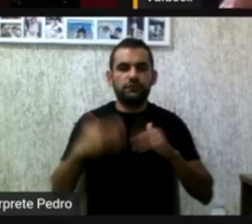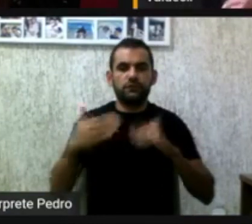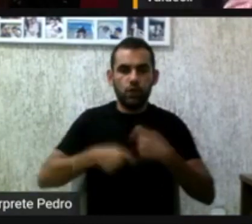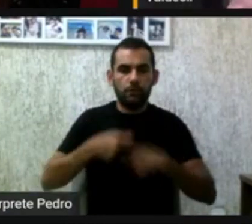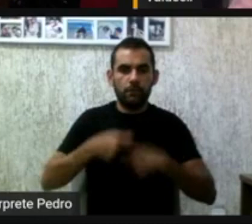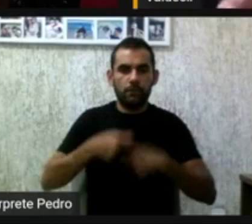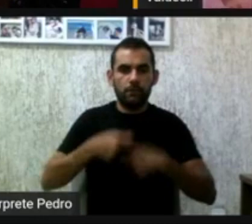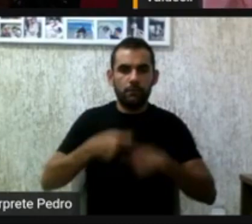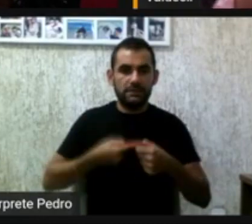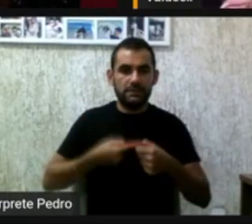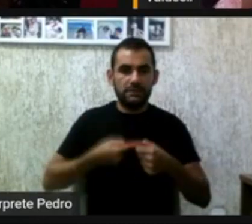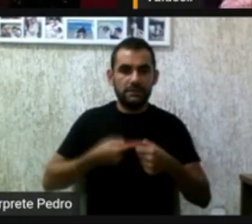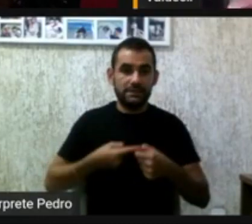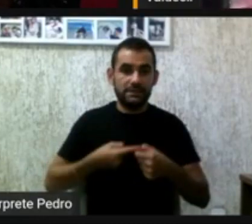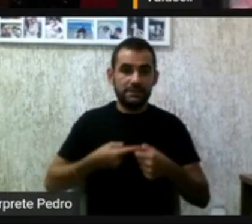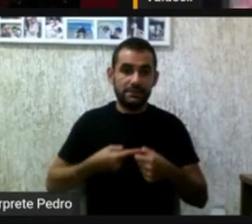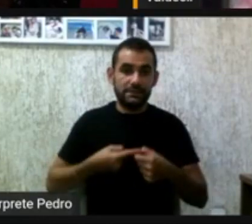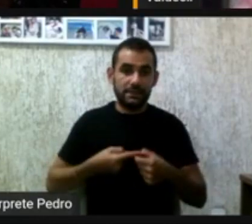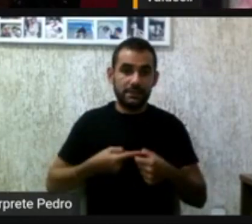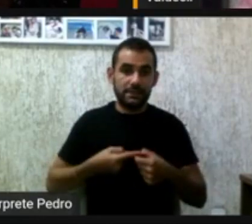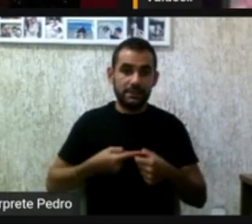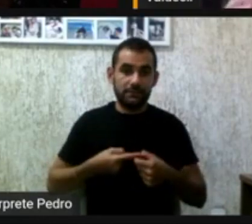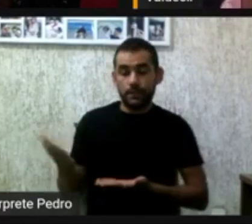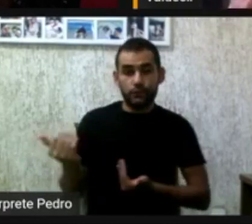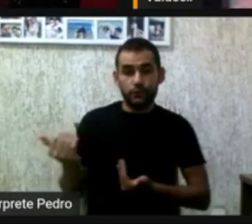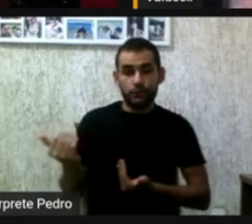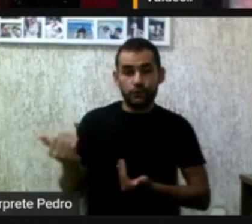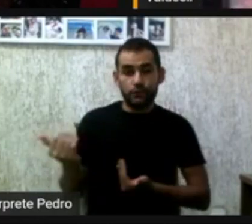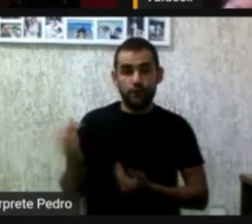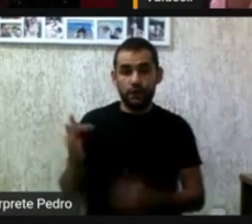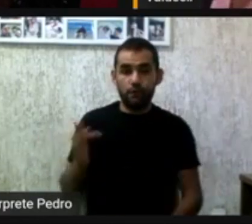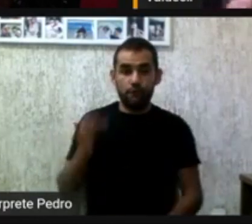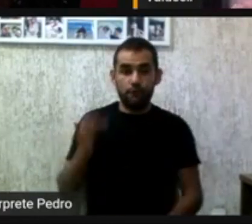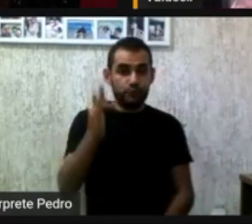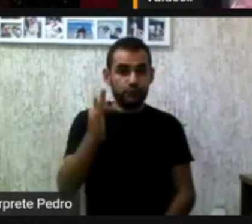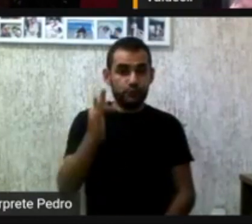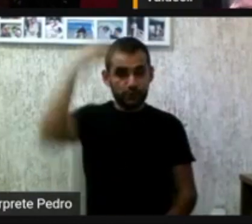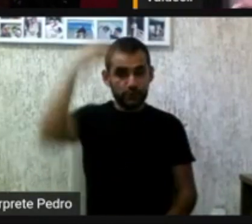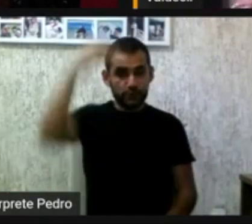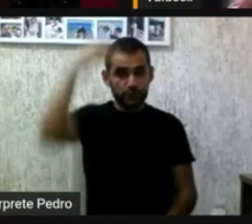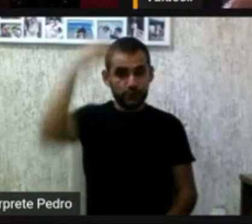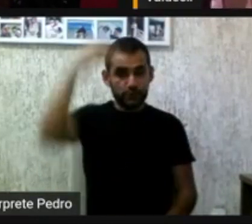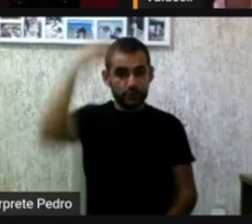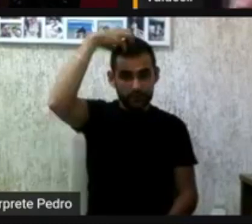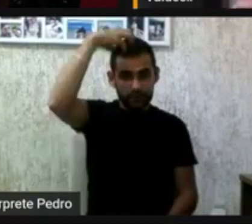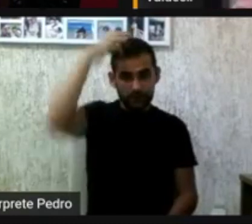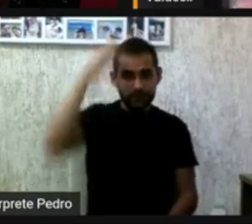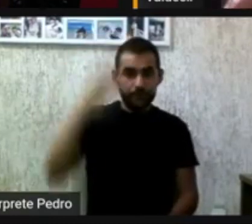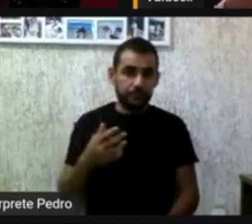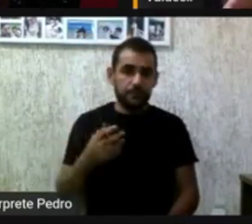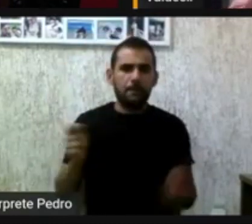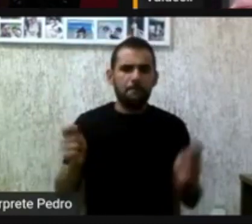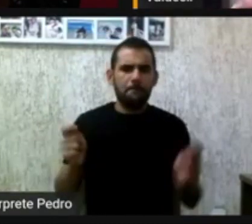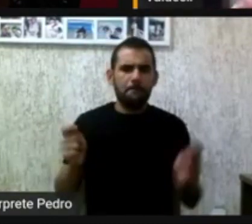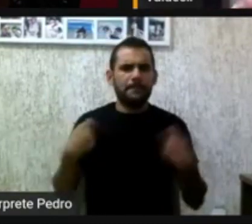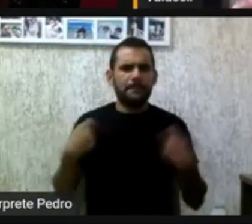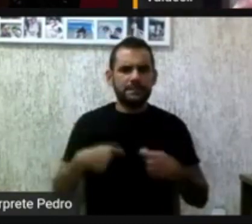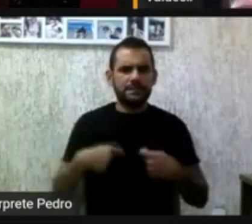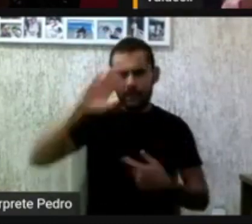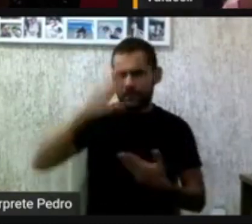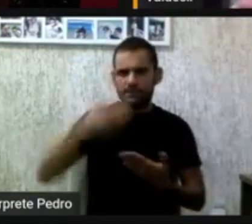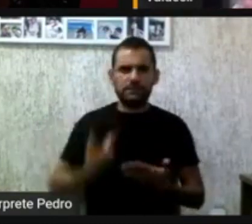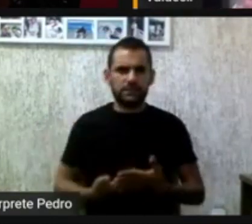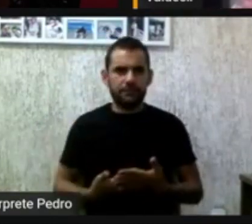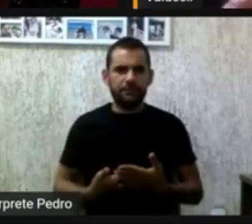cidade? Esses jovens são o futuro de São João del Rei. Nós precisamos acreditar, nós precisamos dar ferramenta para que esses